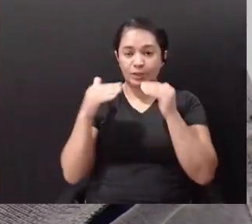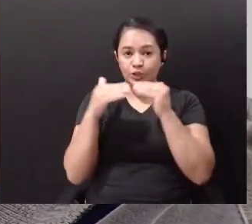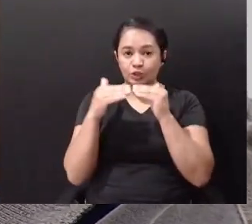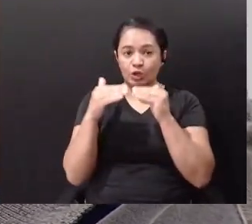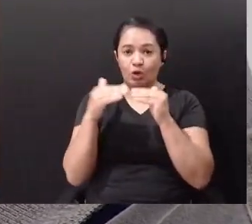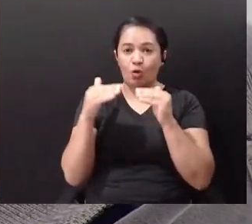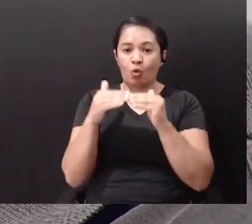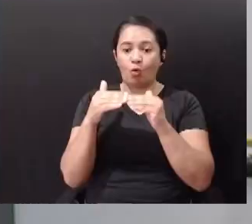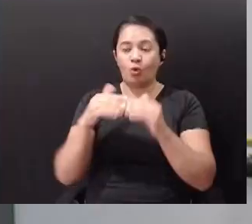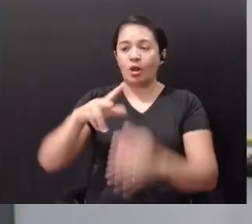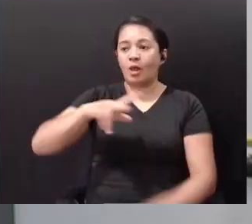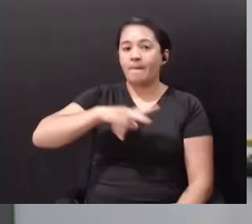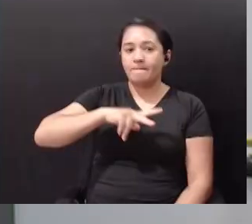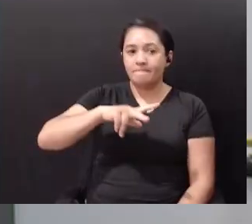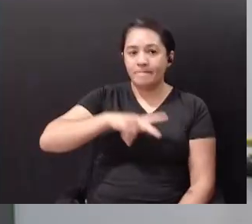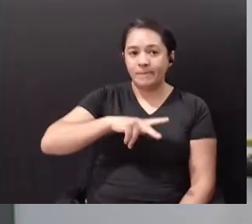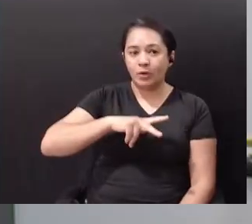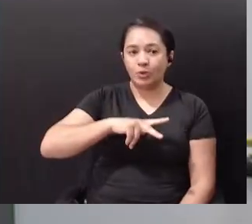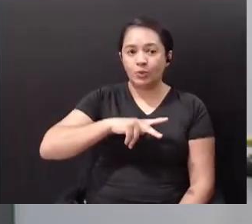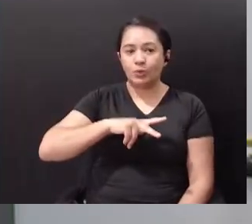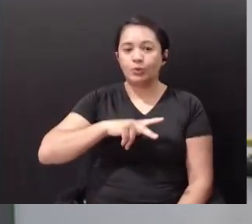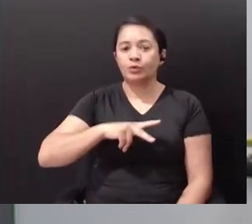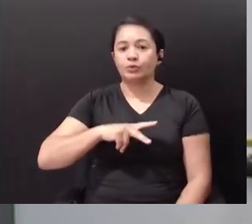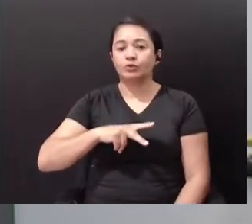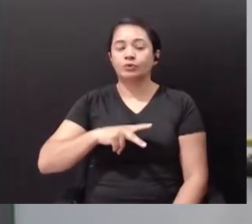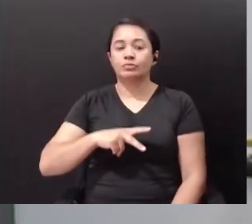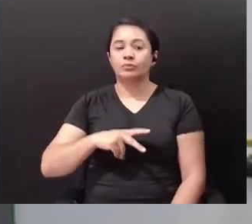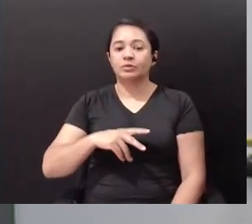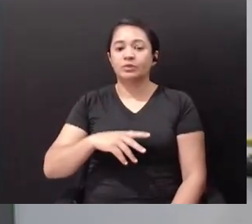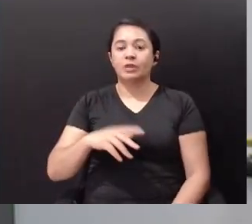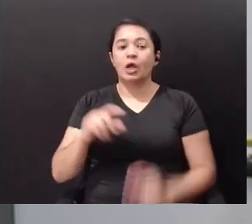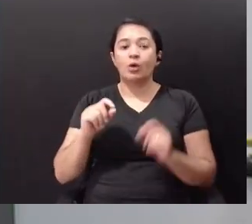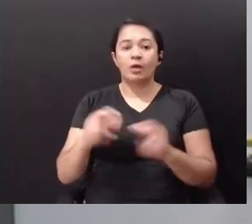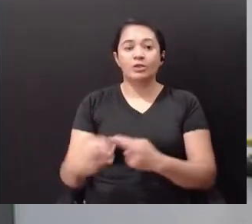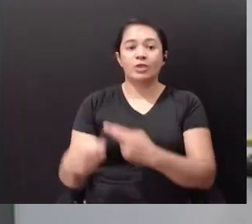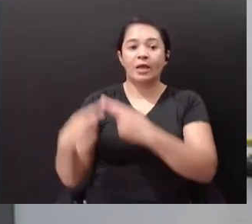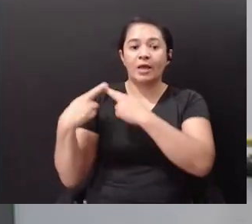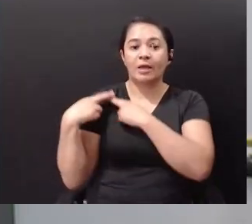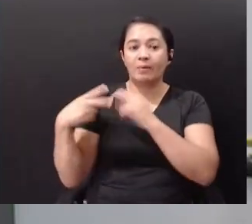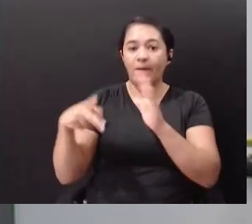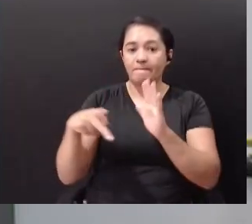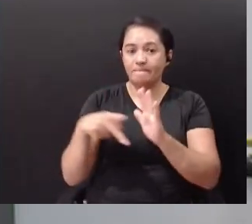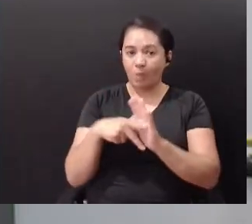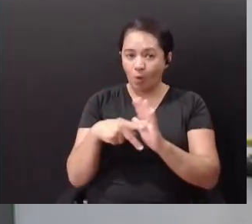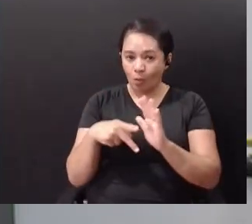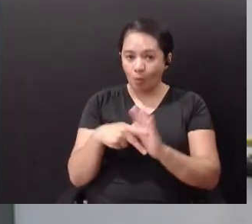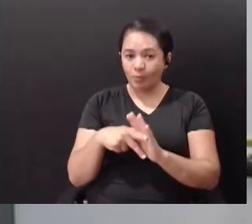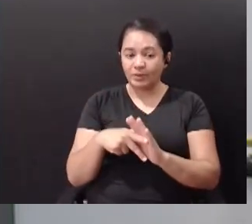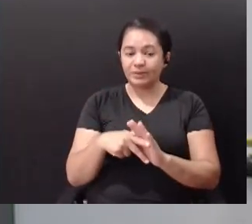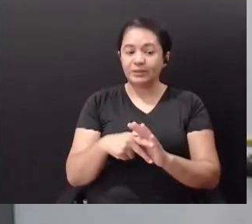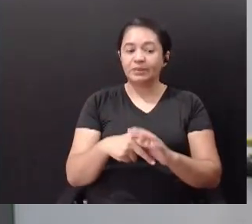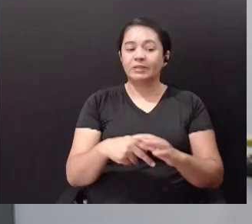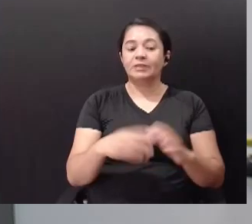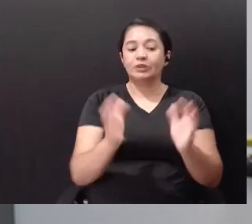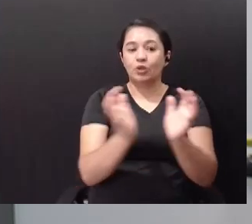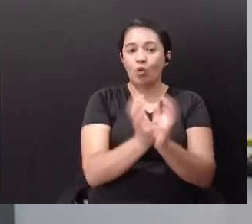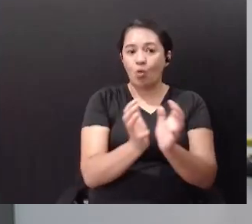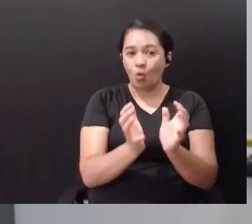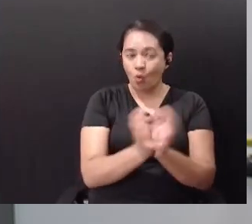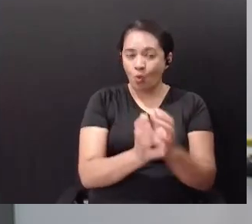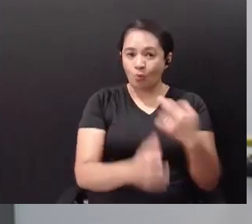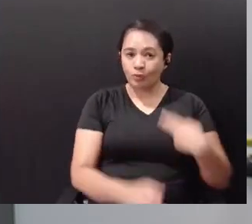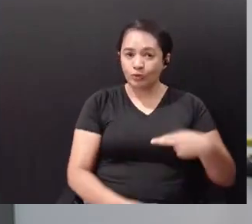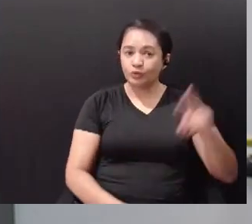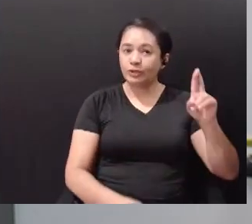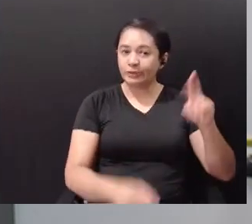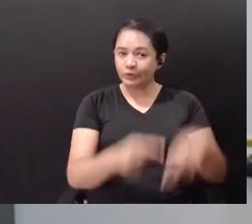com a metrópole, era de responsabilidade dessas ordens. Então o Estado delegava a essas ordens religiosas,